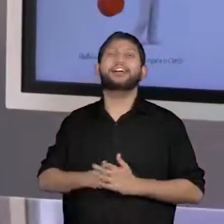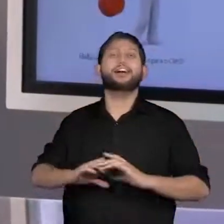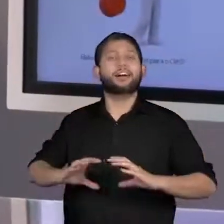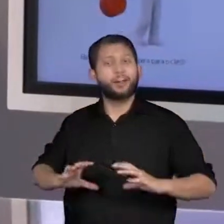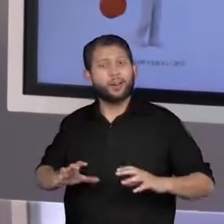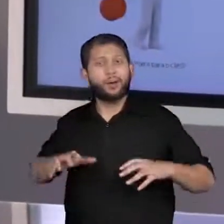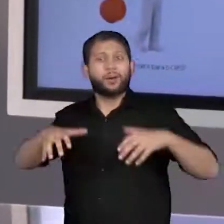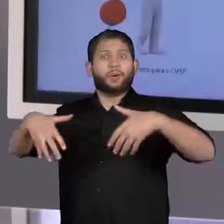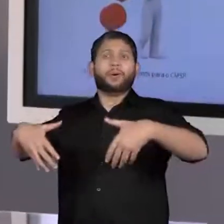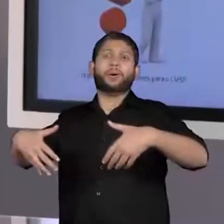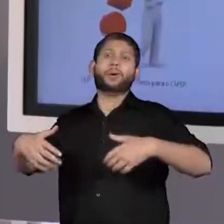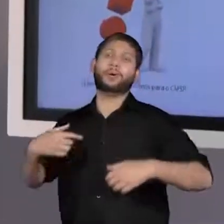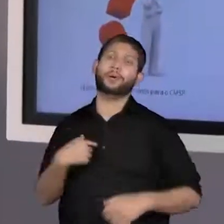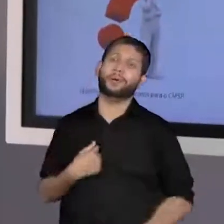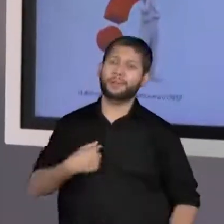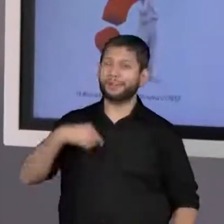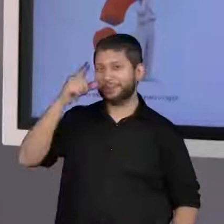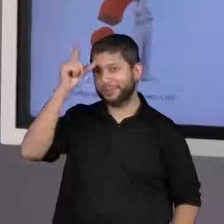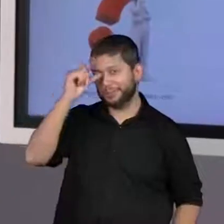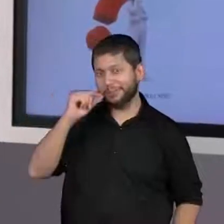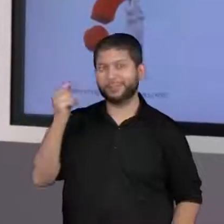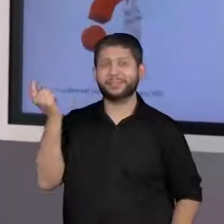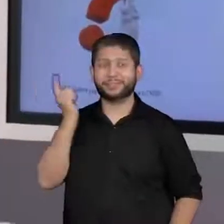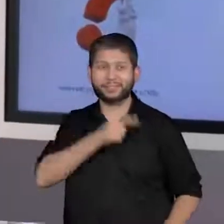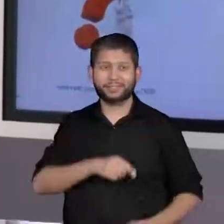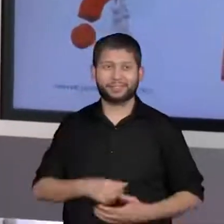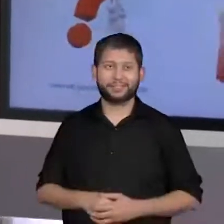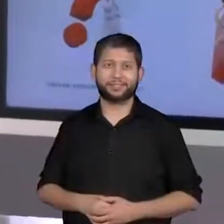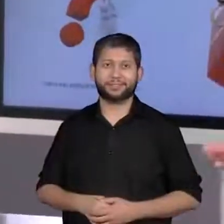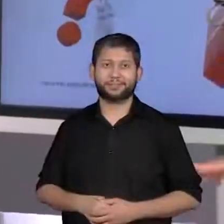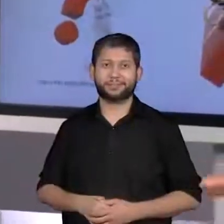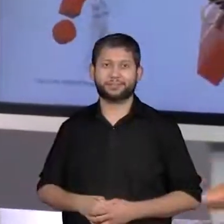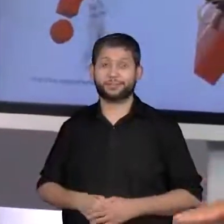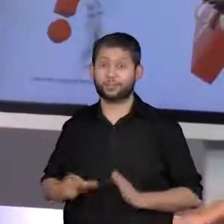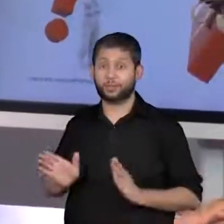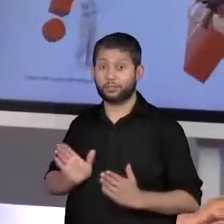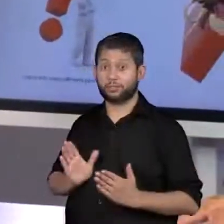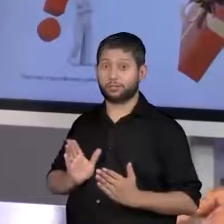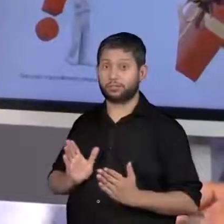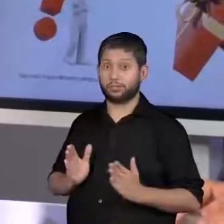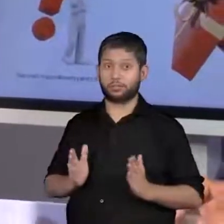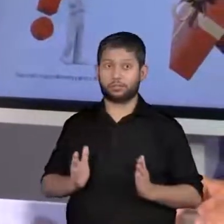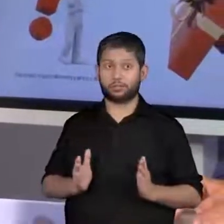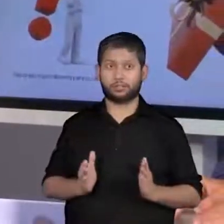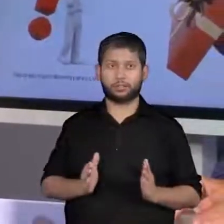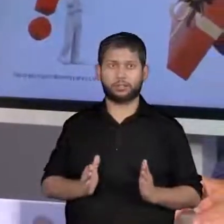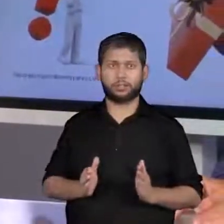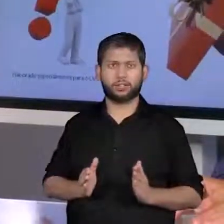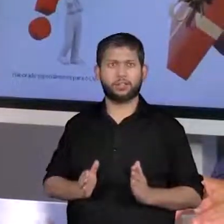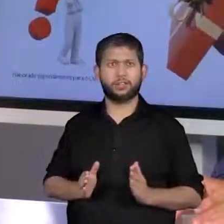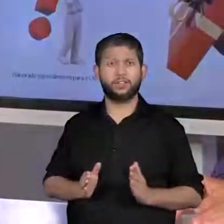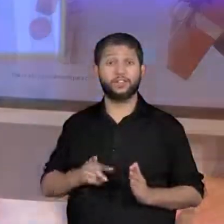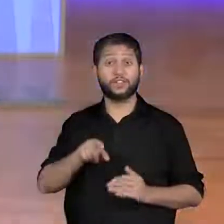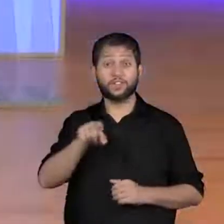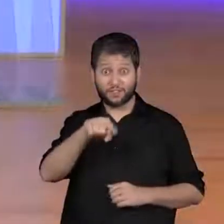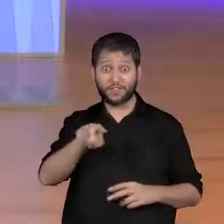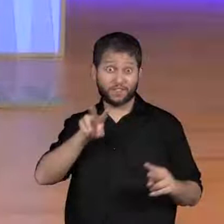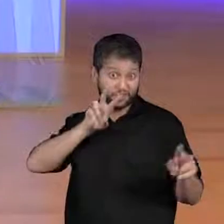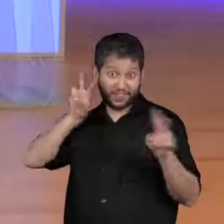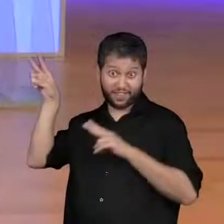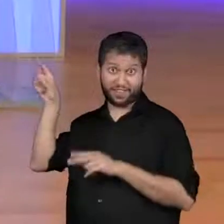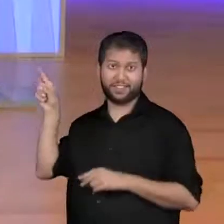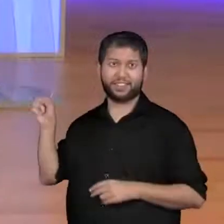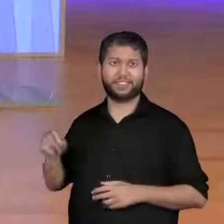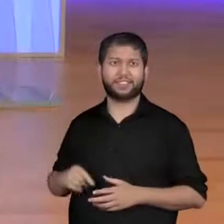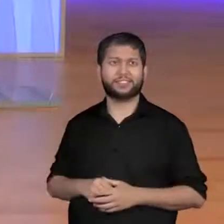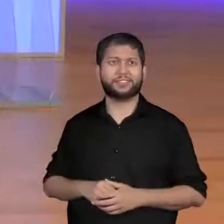Ah, consegui, foi? Bom, então vou deixar assim. Tem um baú aqui, deixa eu mostrar para vocês. Olha, o professor Rafael